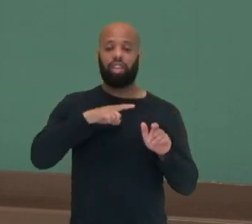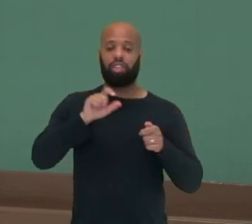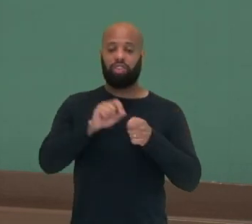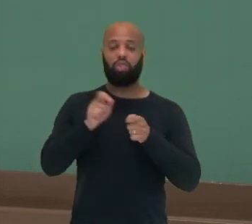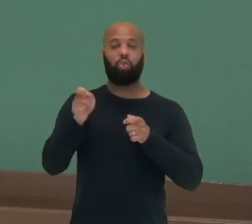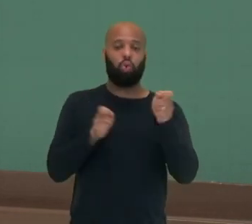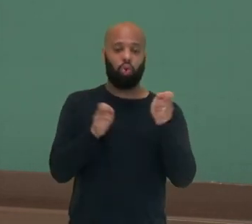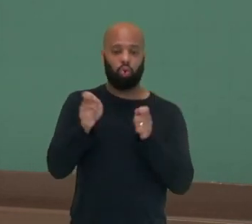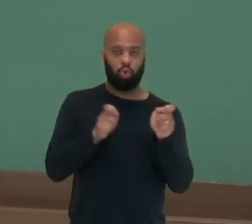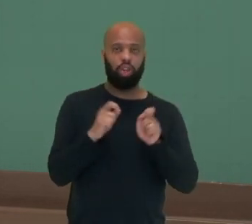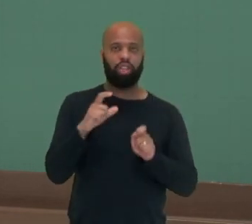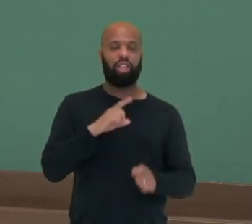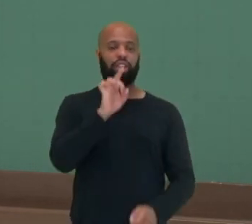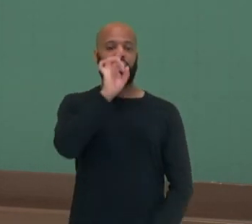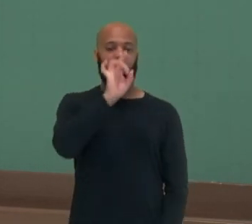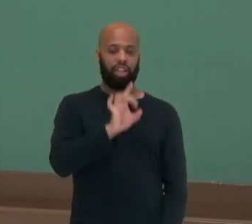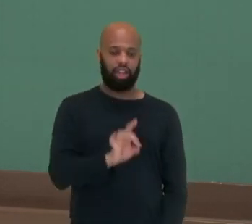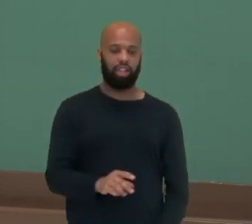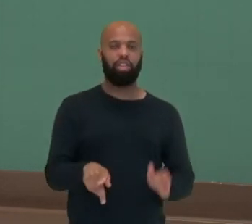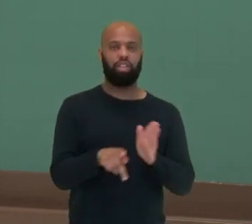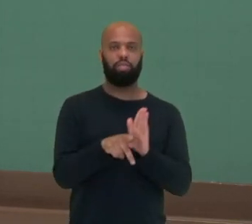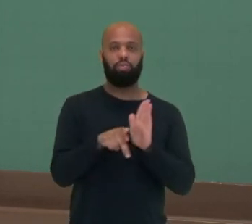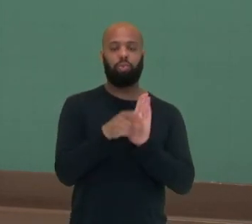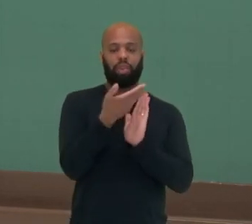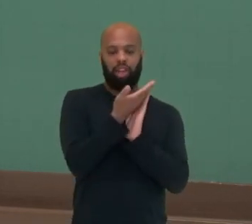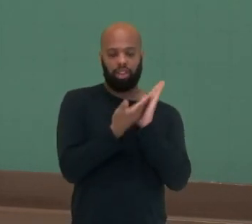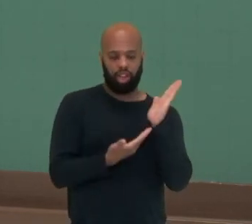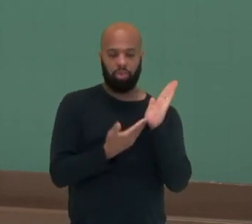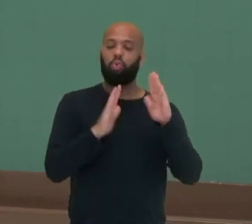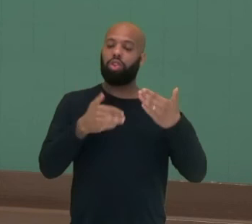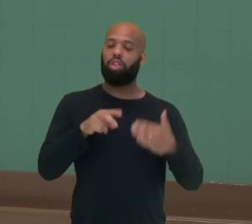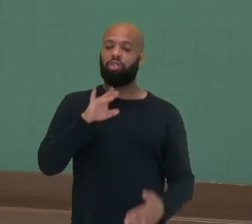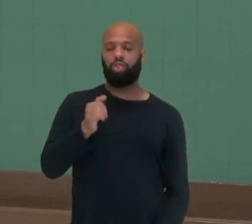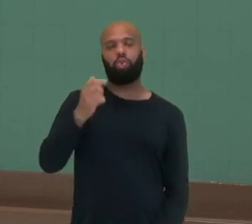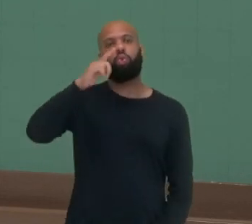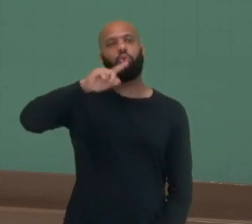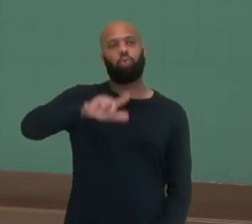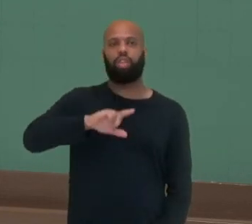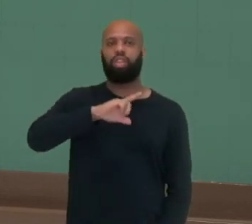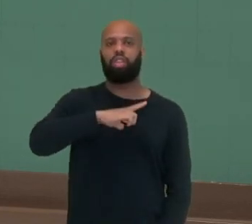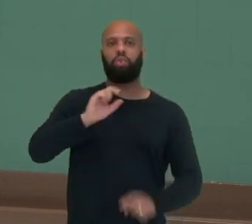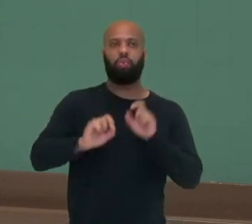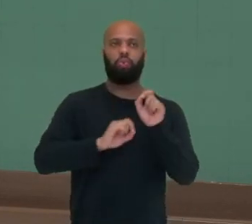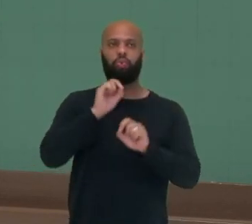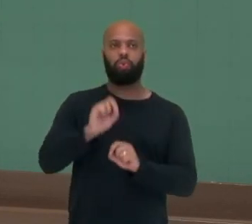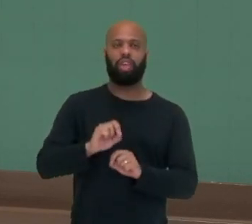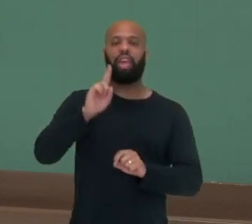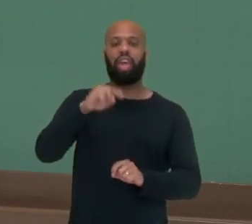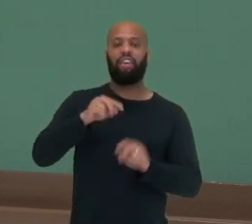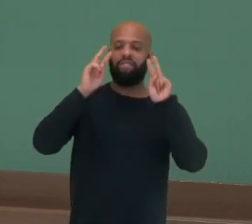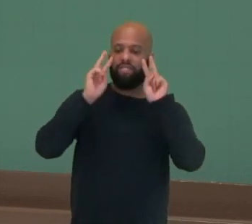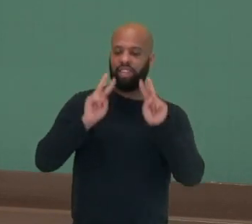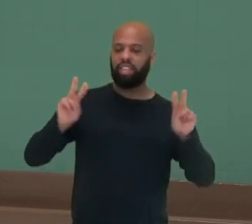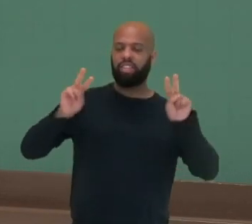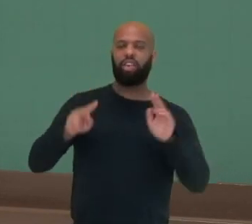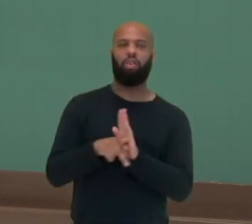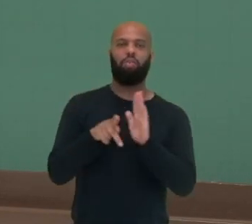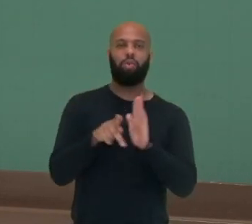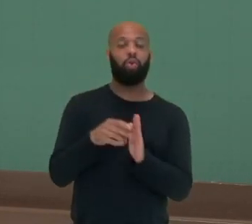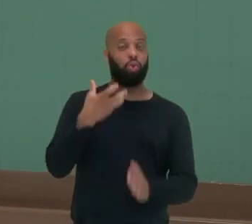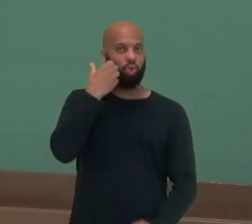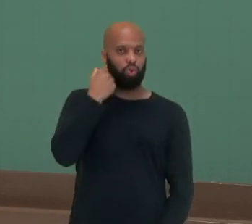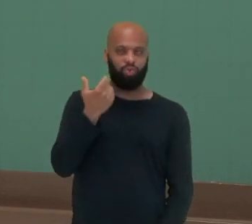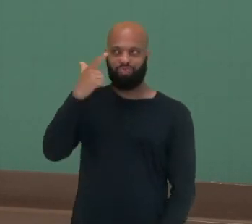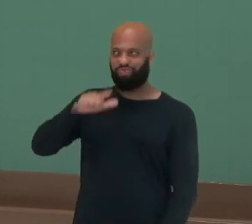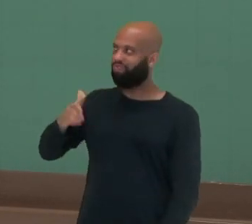de cada um dos itens do seu cardápio para que ele consiga ter uma visão daquele lucro que a gente chegou. Aqui tem